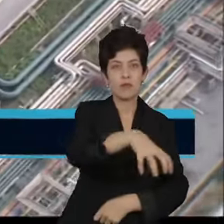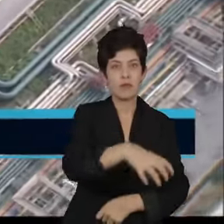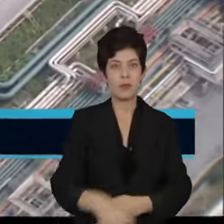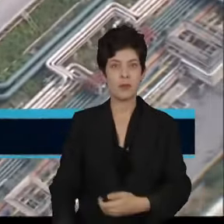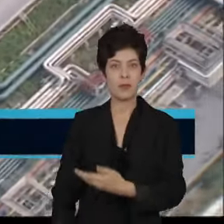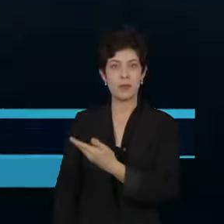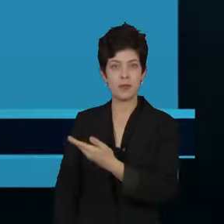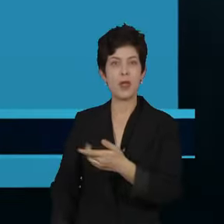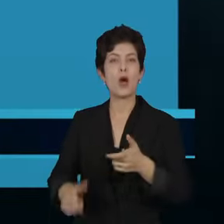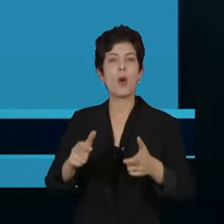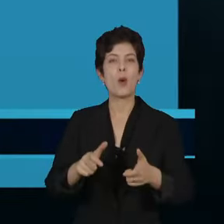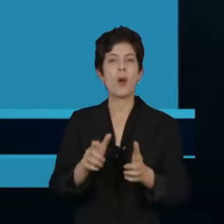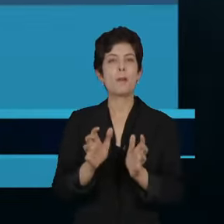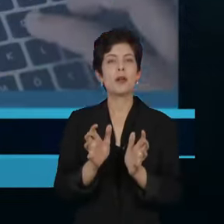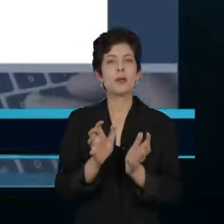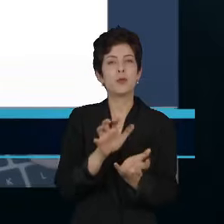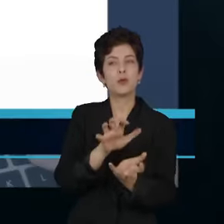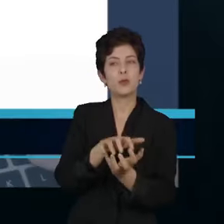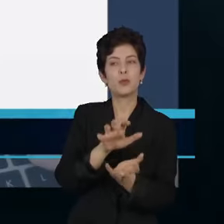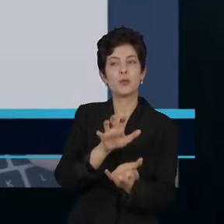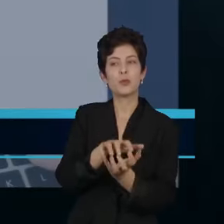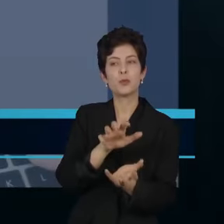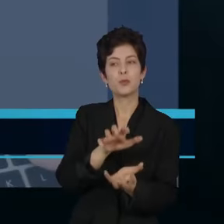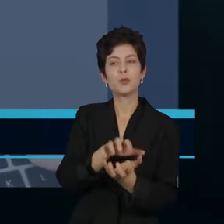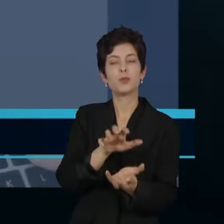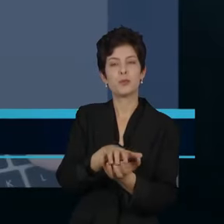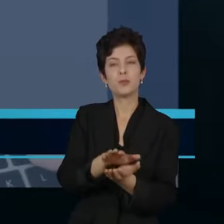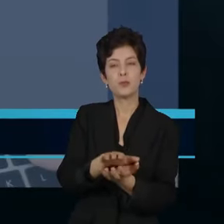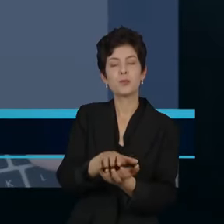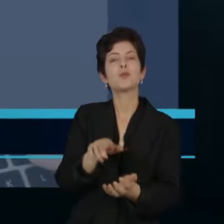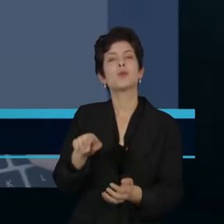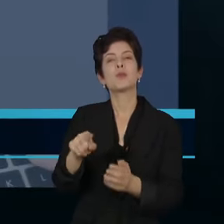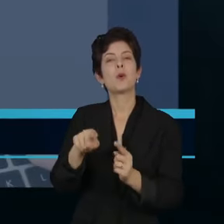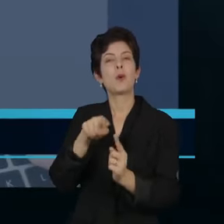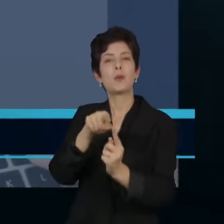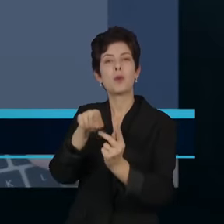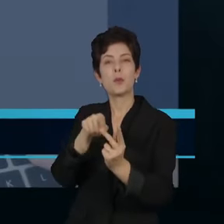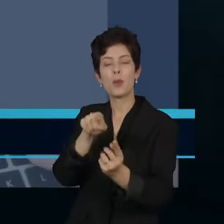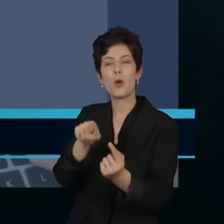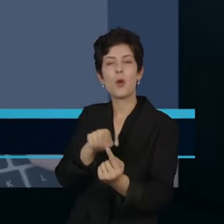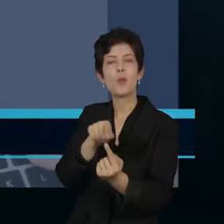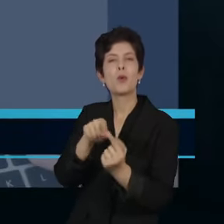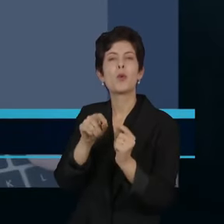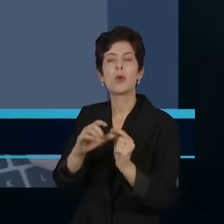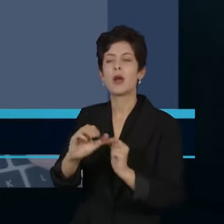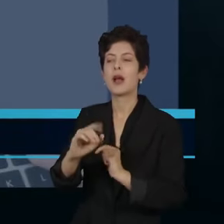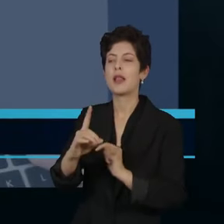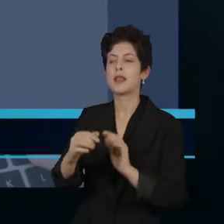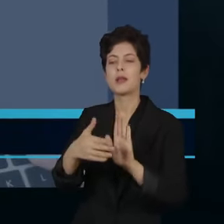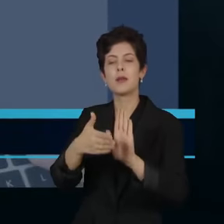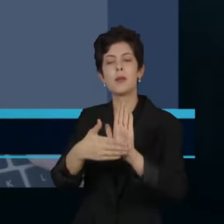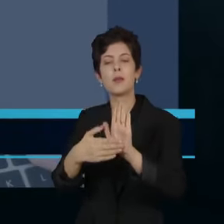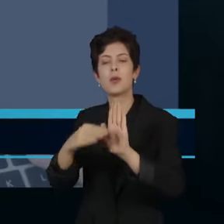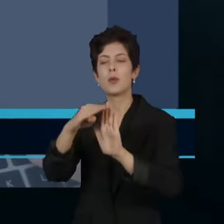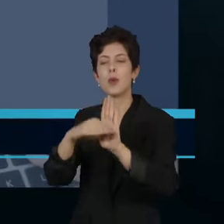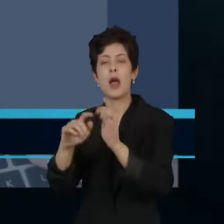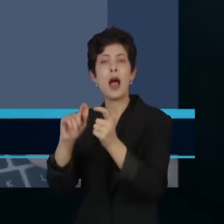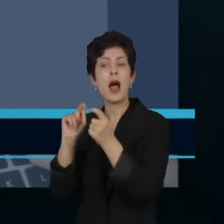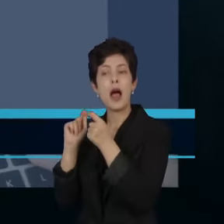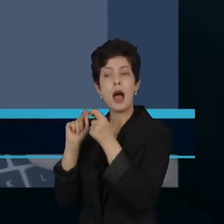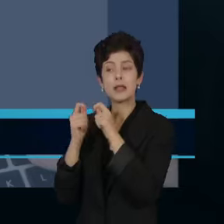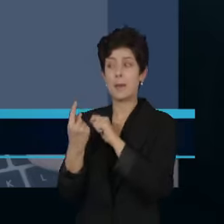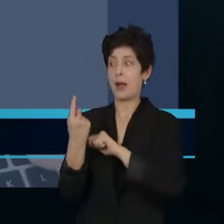em Pernambuco. Segundo a Petrobras, o objetivo das propostas apresentadas ao Cade é adequar as obrigações